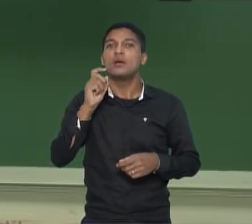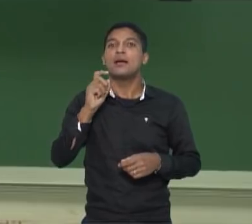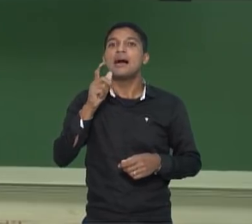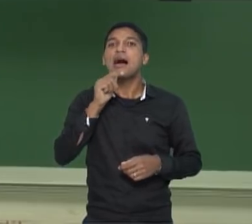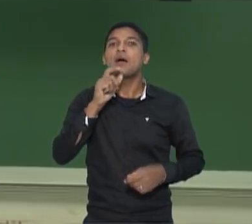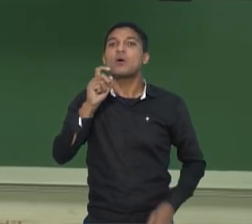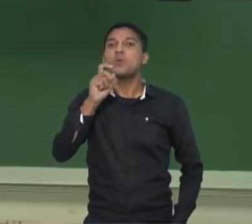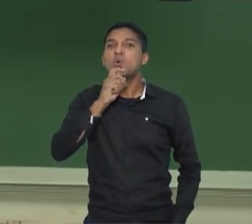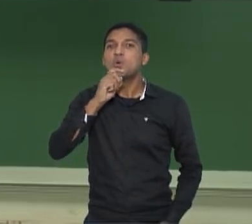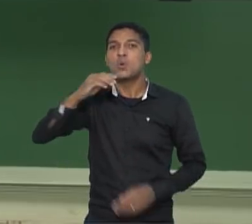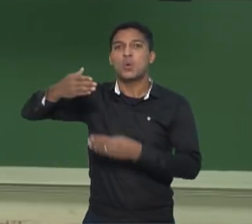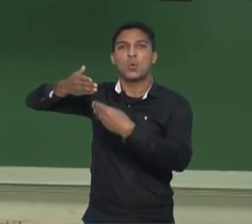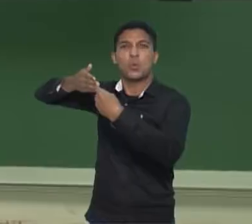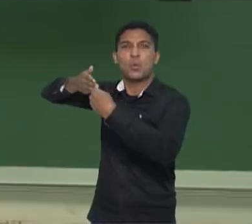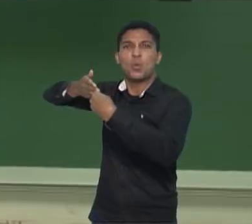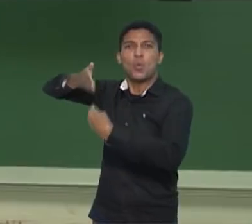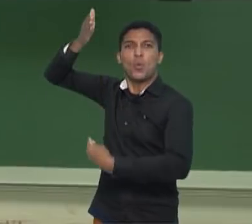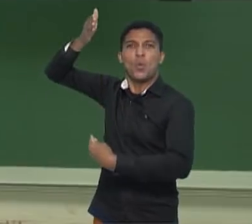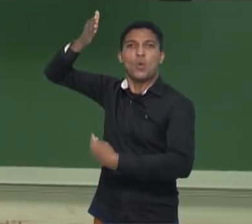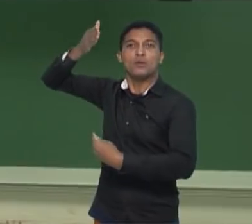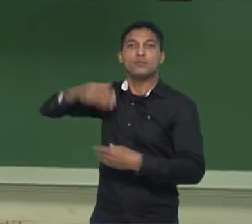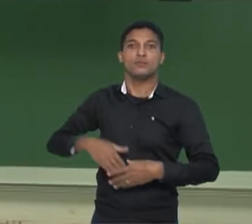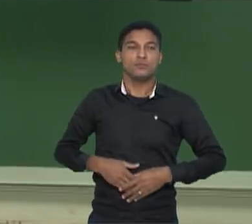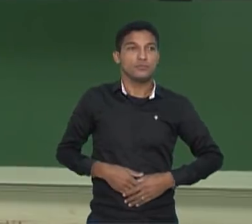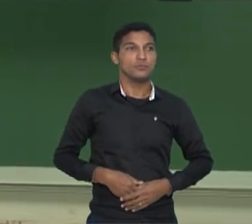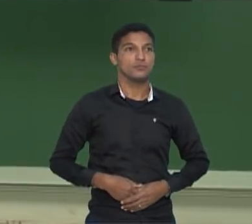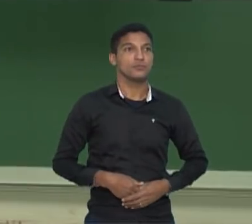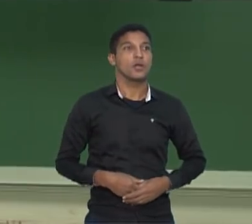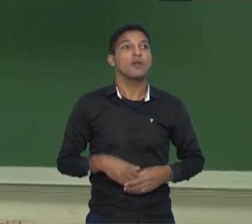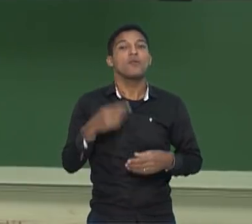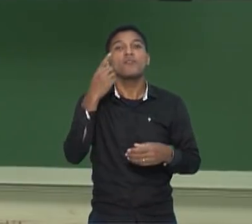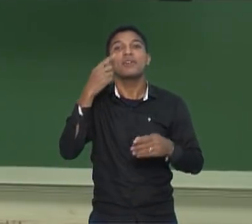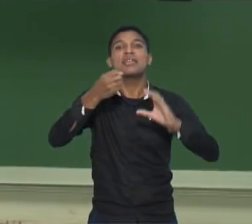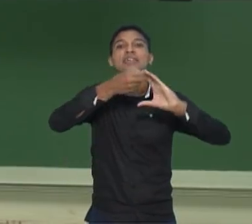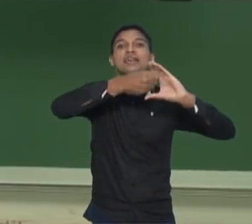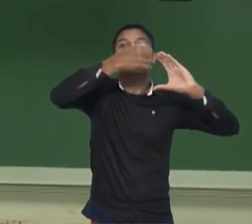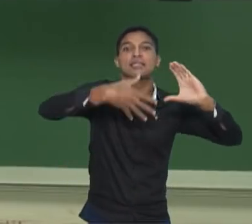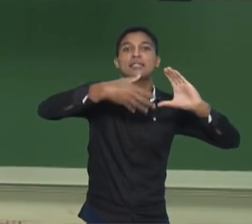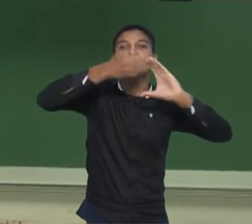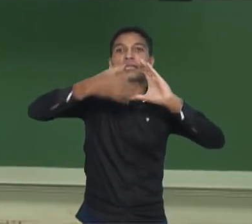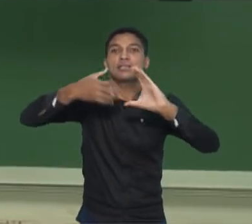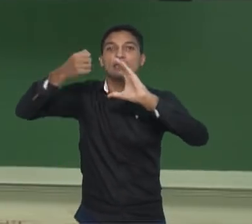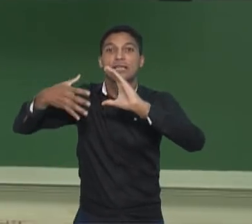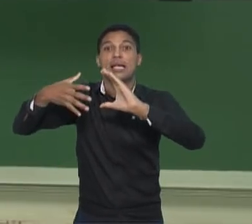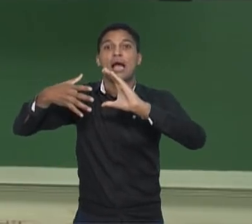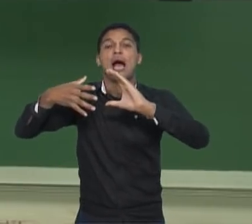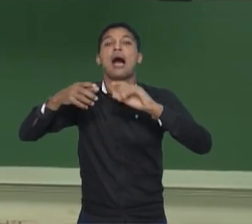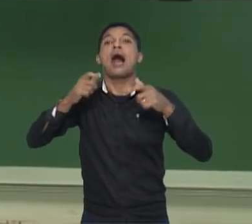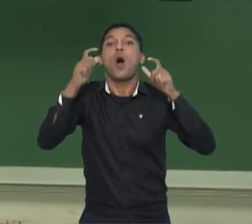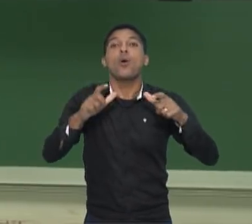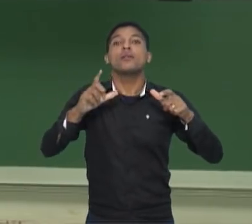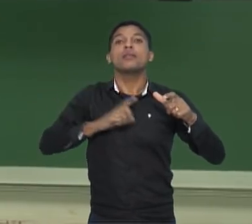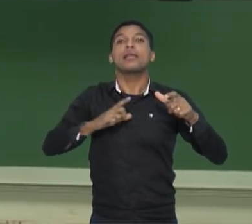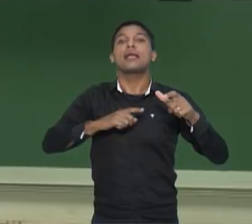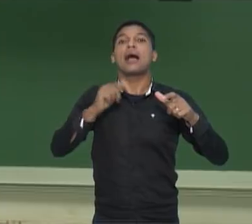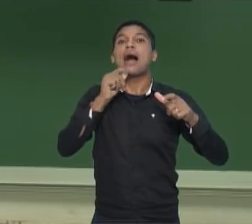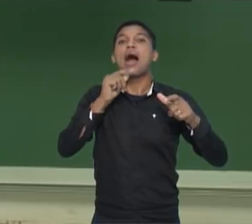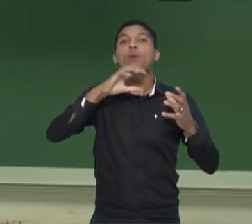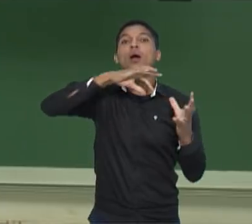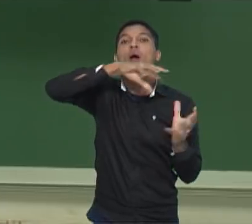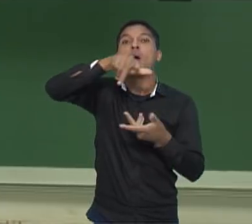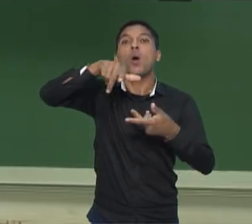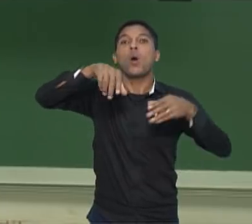Vamos conhecer, então, as características de cada forma. Então, formas de presença da água na superfície